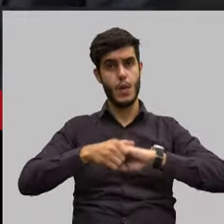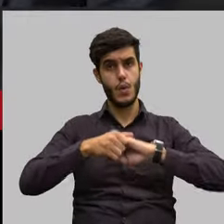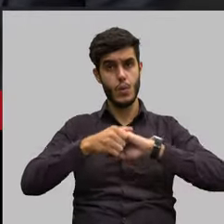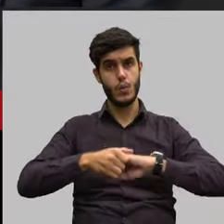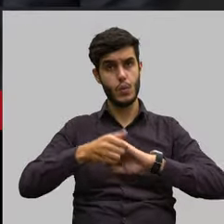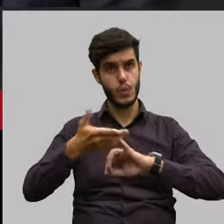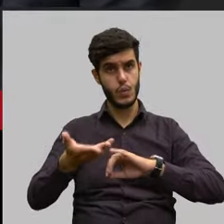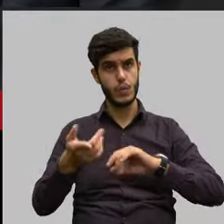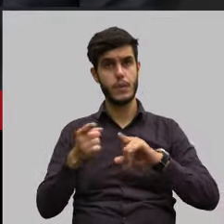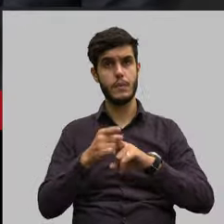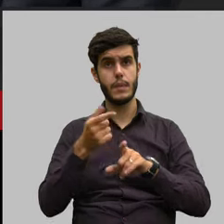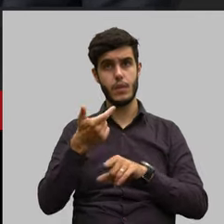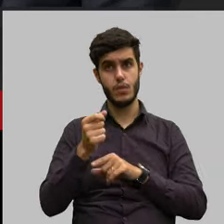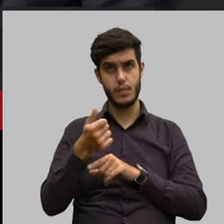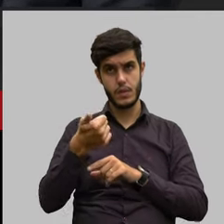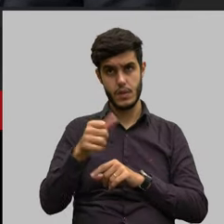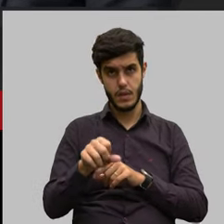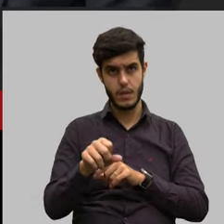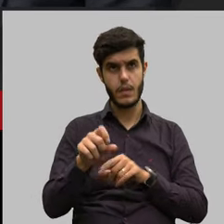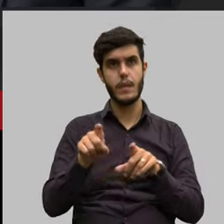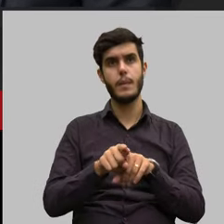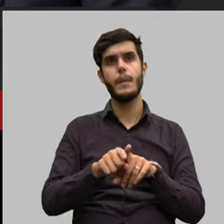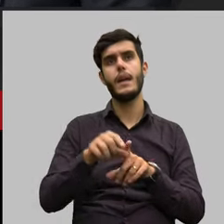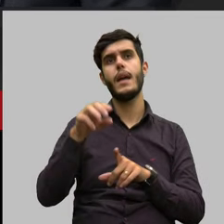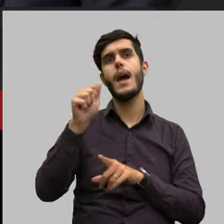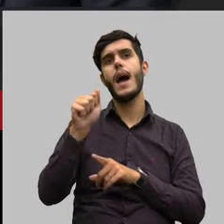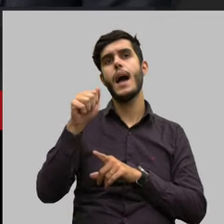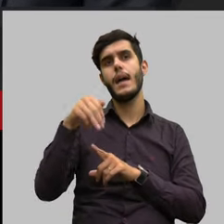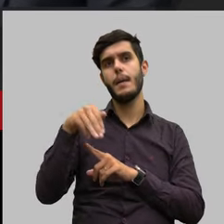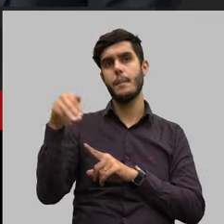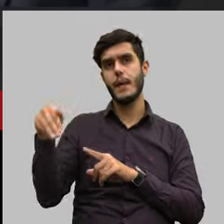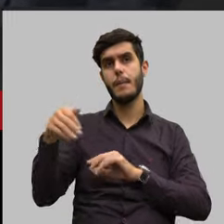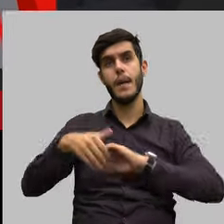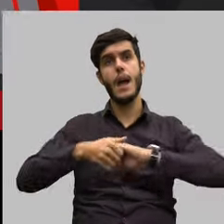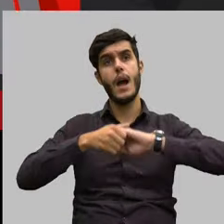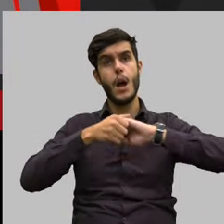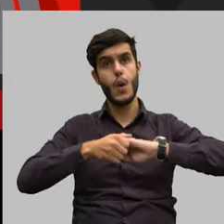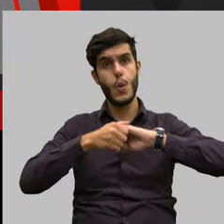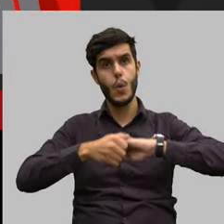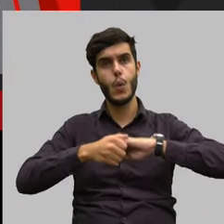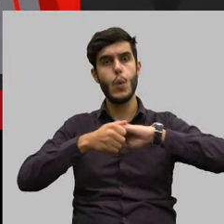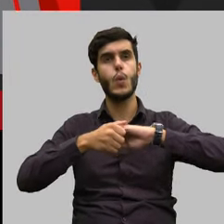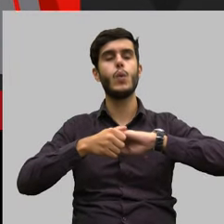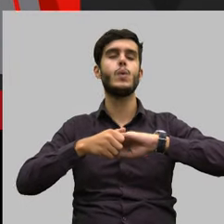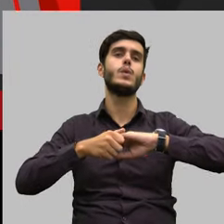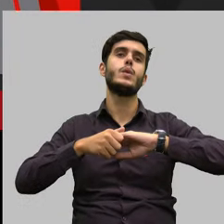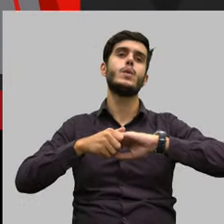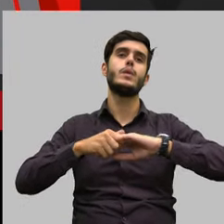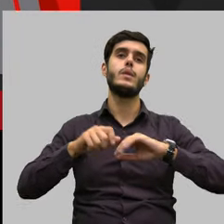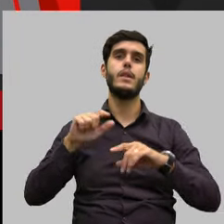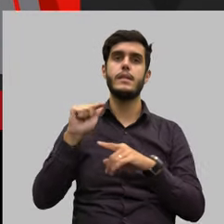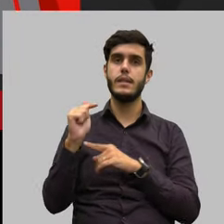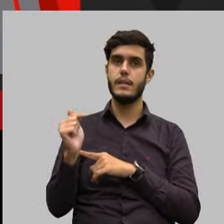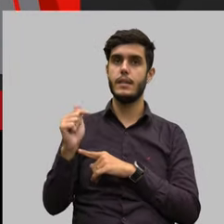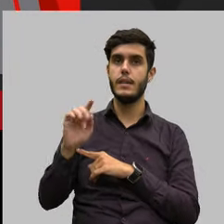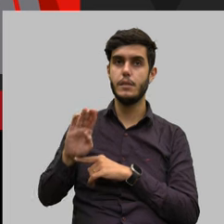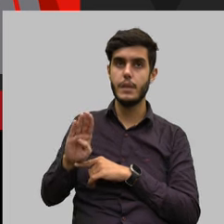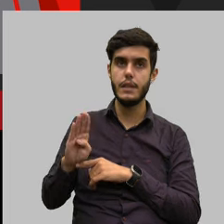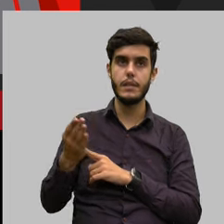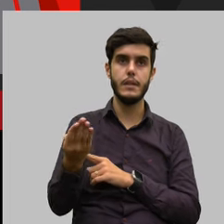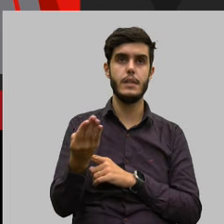acordos eu o primeiro é acordo da MM foi um valor um um acordo que na época atingiu R 7 bilhões deais